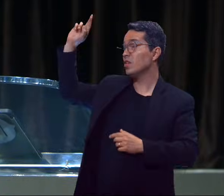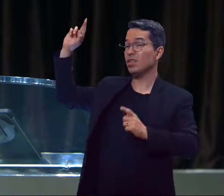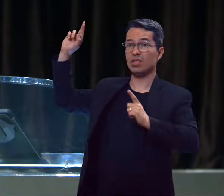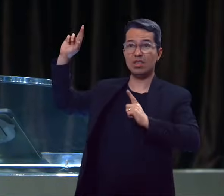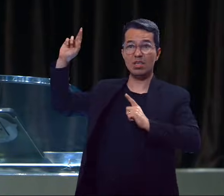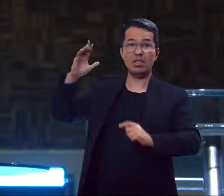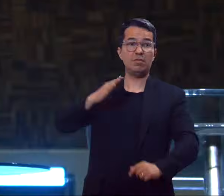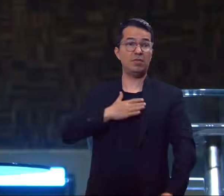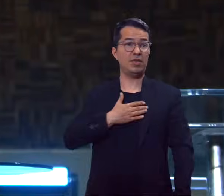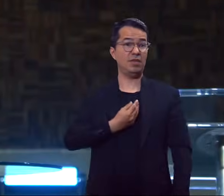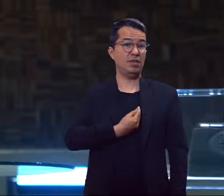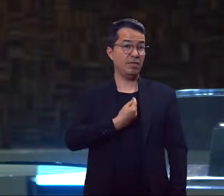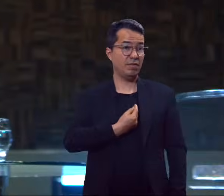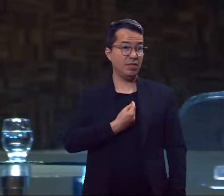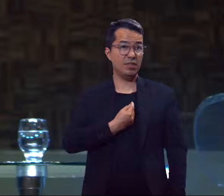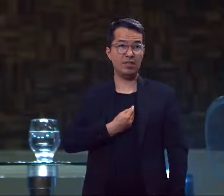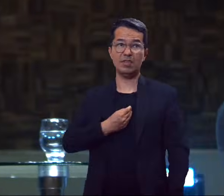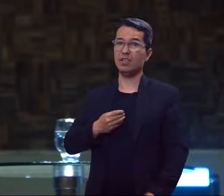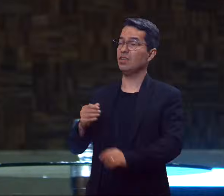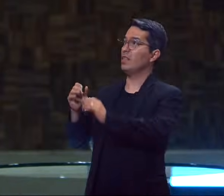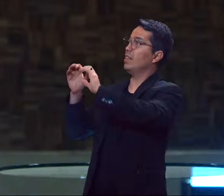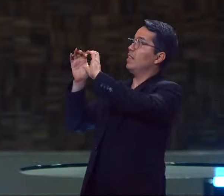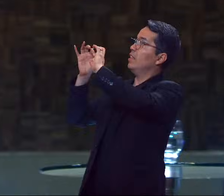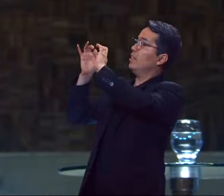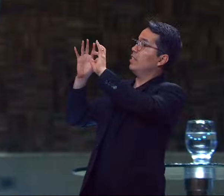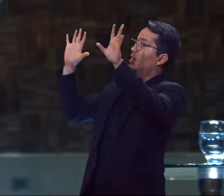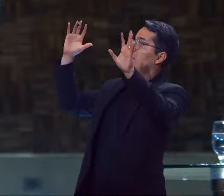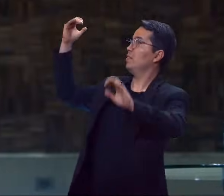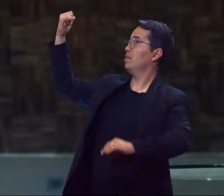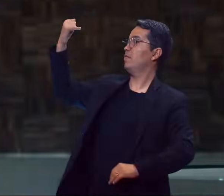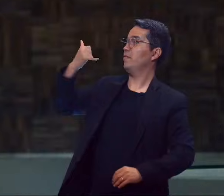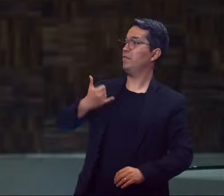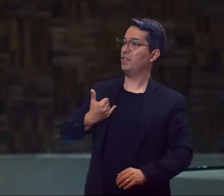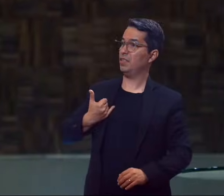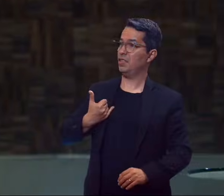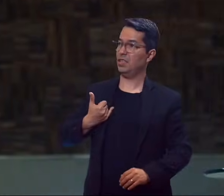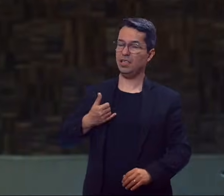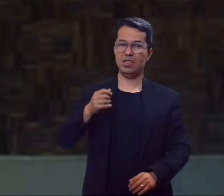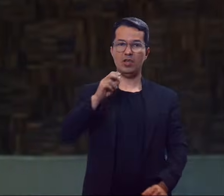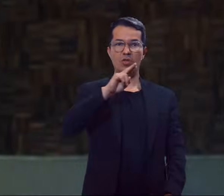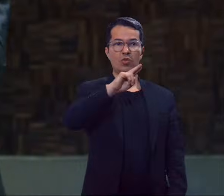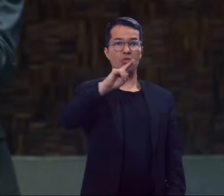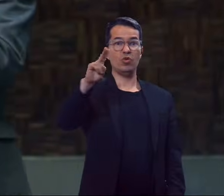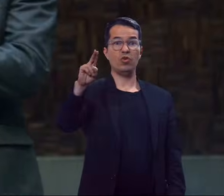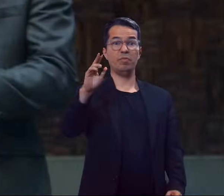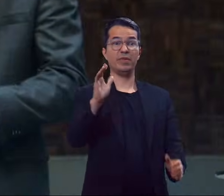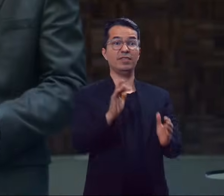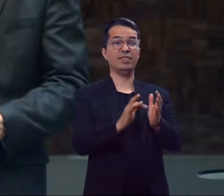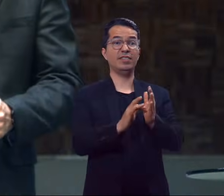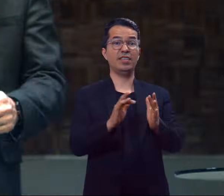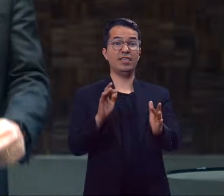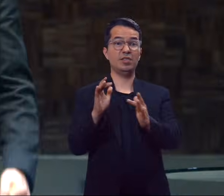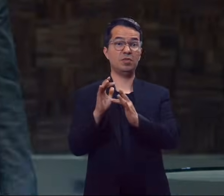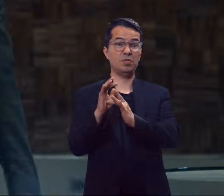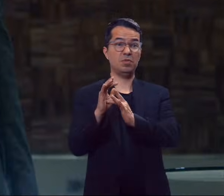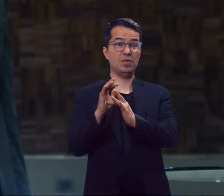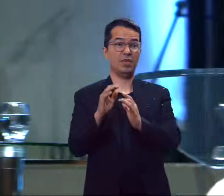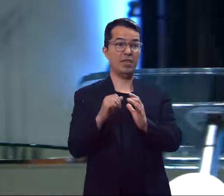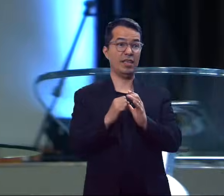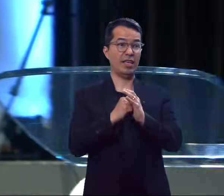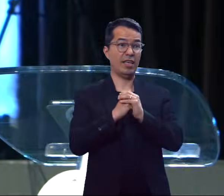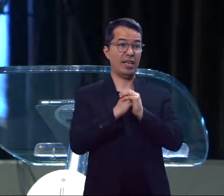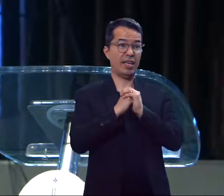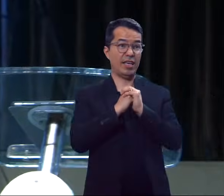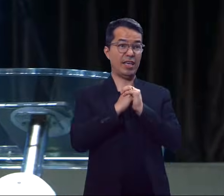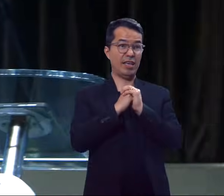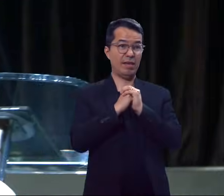vida. Fala comigo agora, em nome de Jesus.